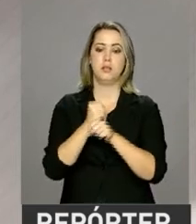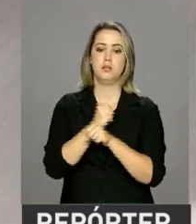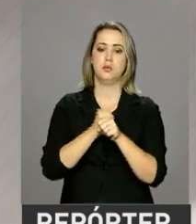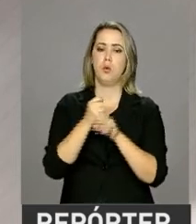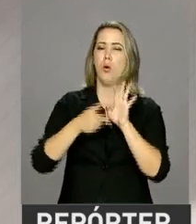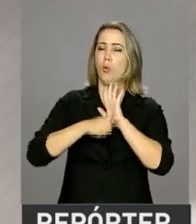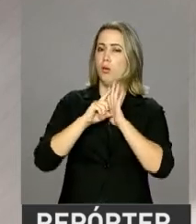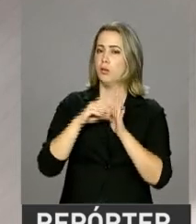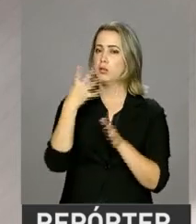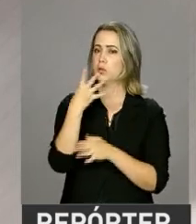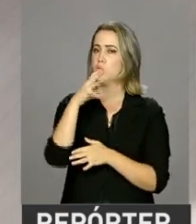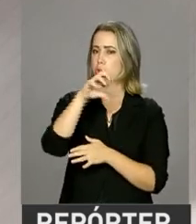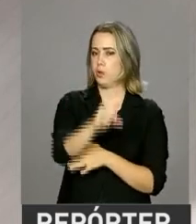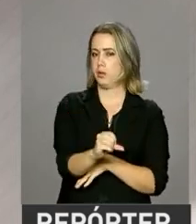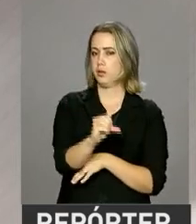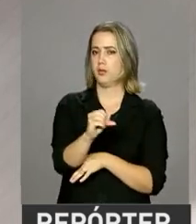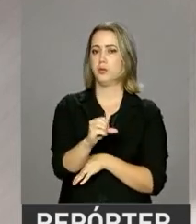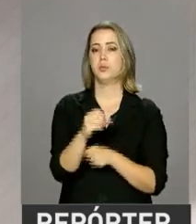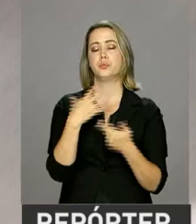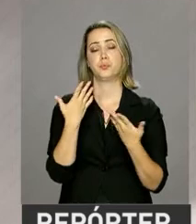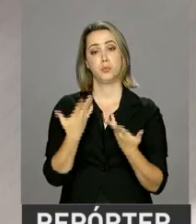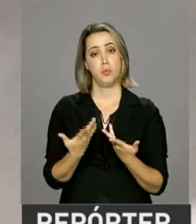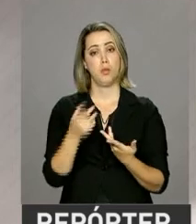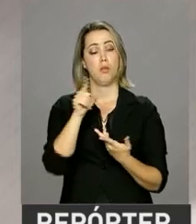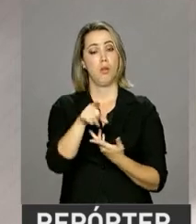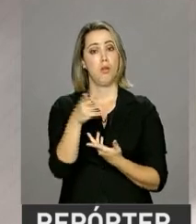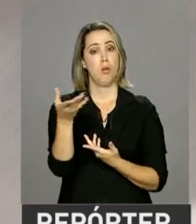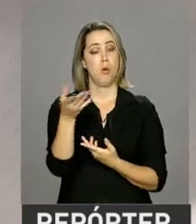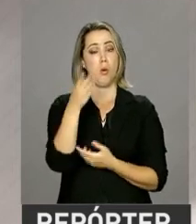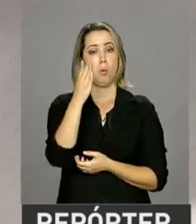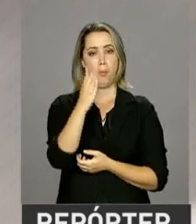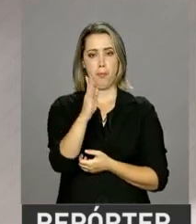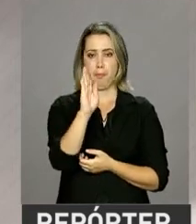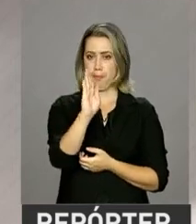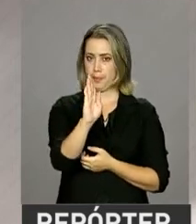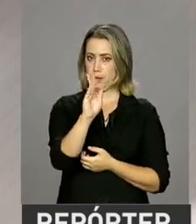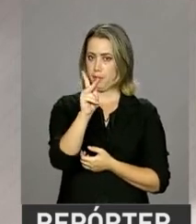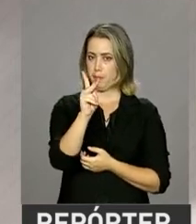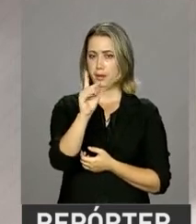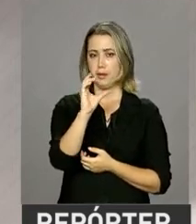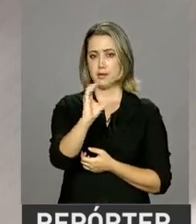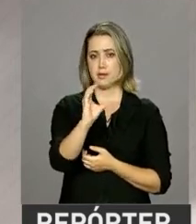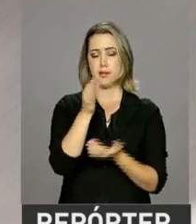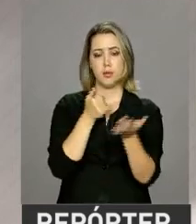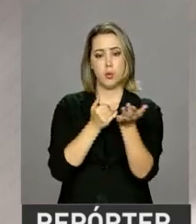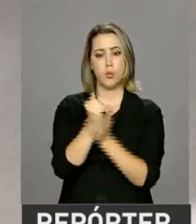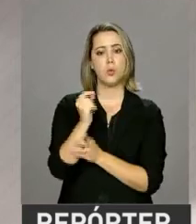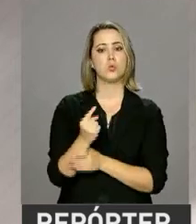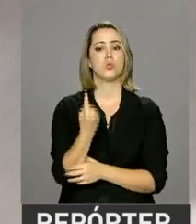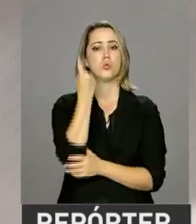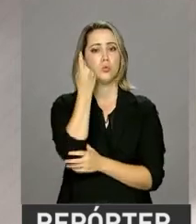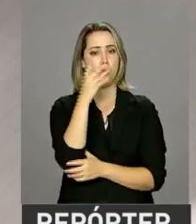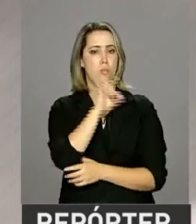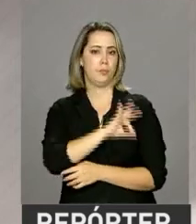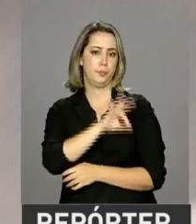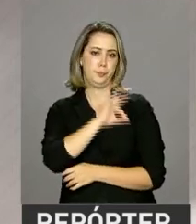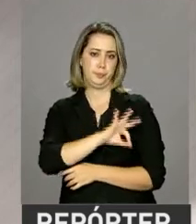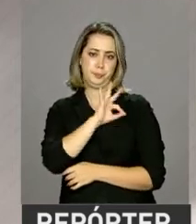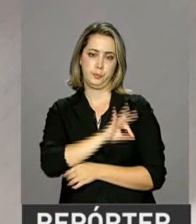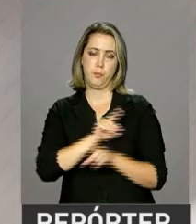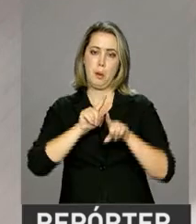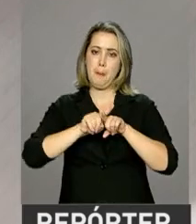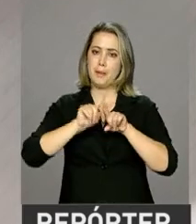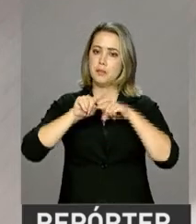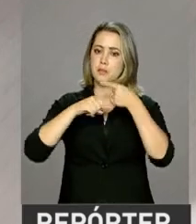como estava previsto na proposta original o benefício de prestação continuada permanece no valor de um salário mínimo mas a partir de